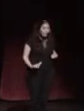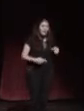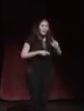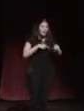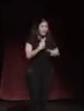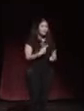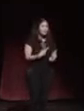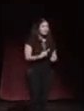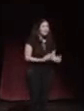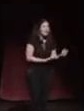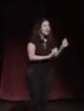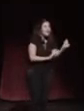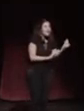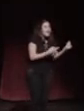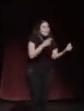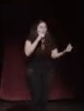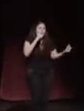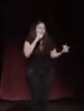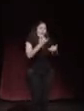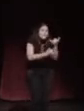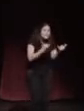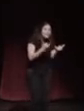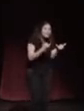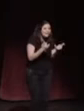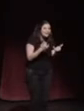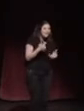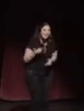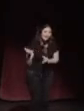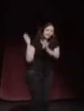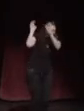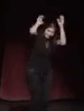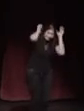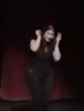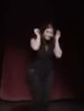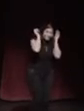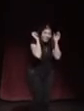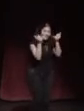para cima, faz cavalinho, distancia do corpo.